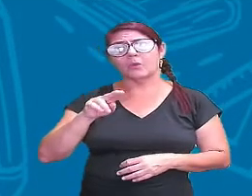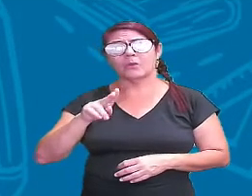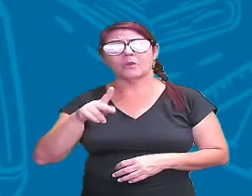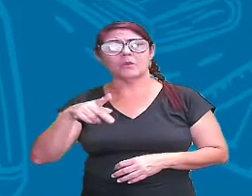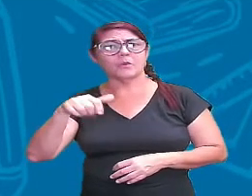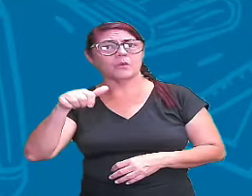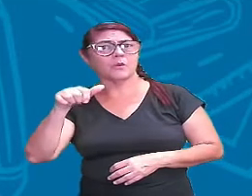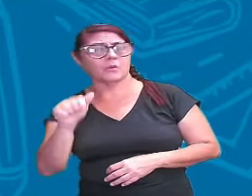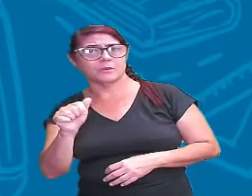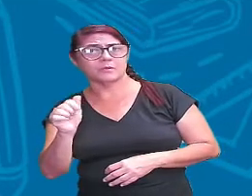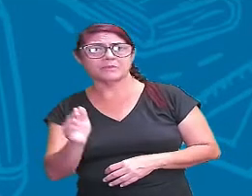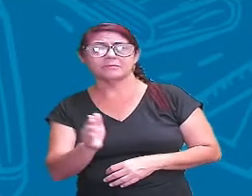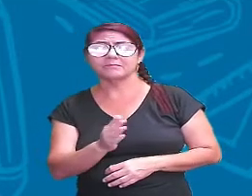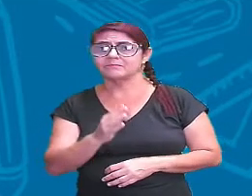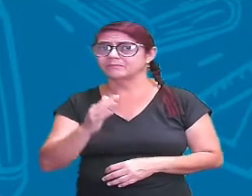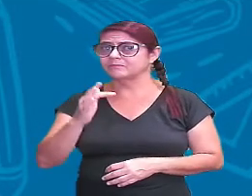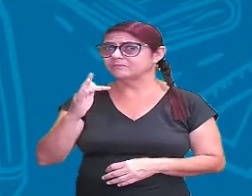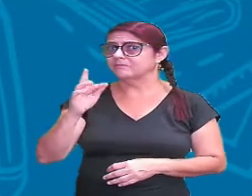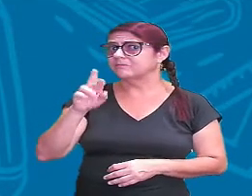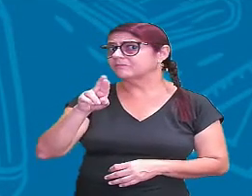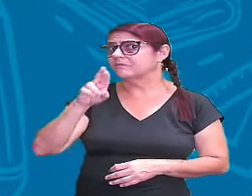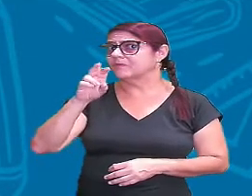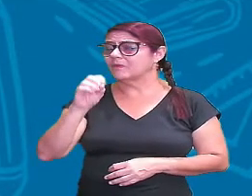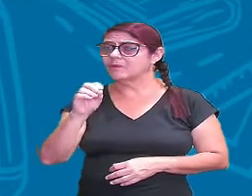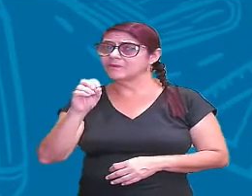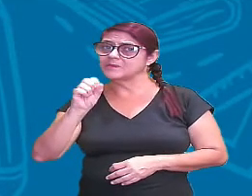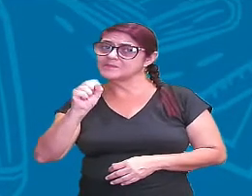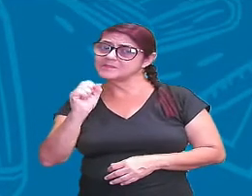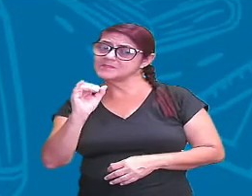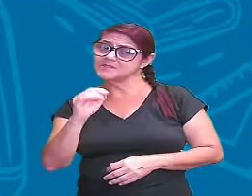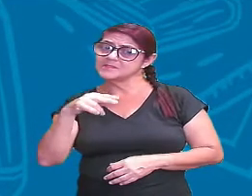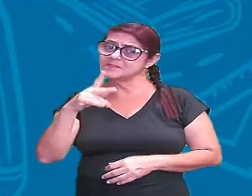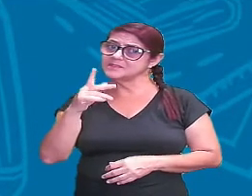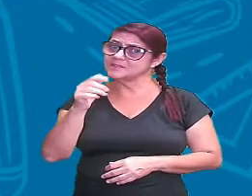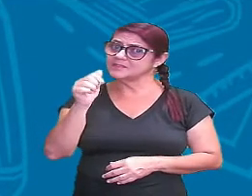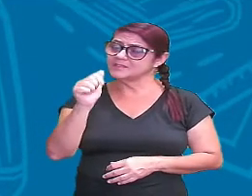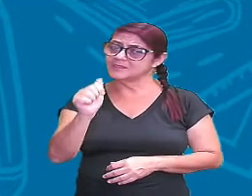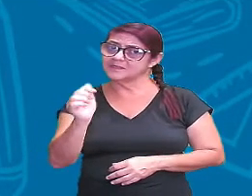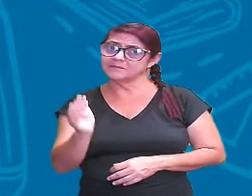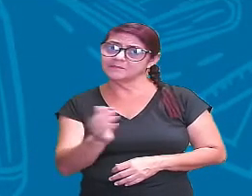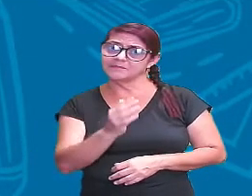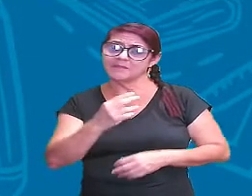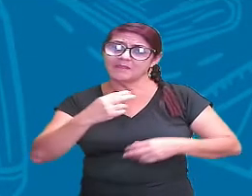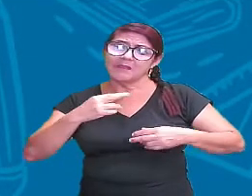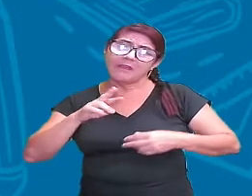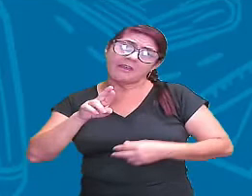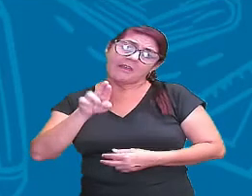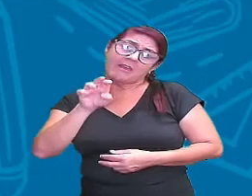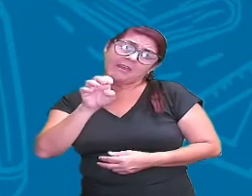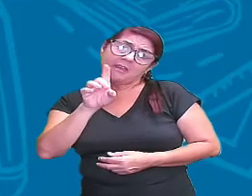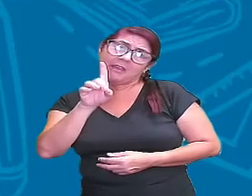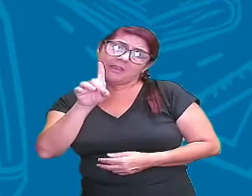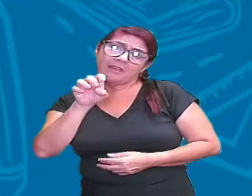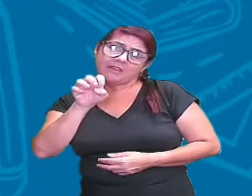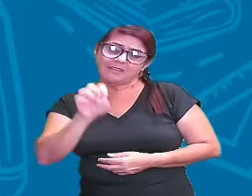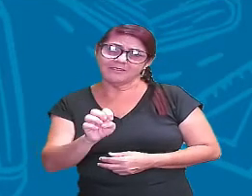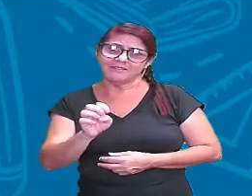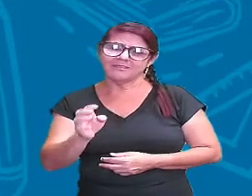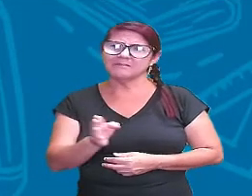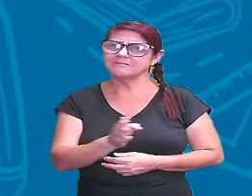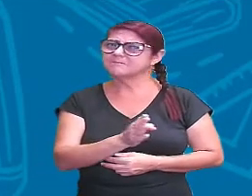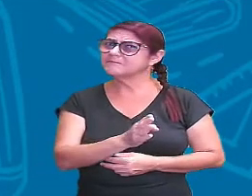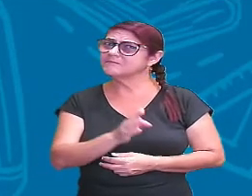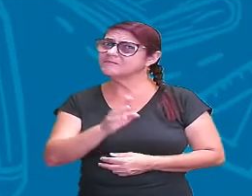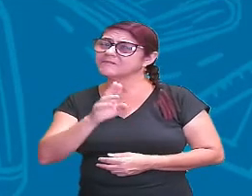rosinha, na terceira linha temos a palavra rede, rádio,